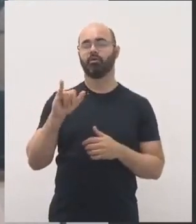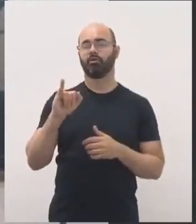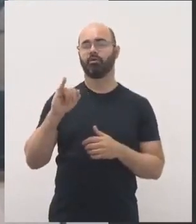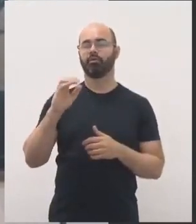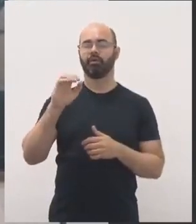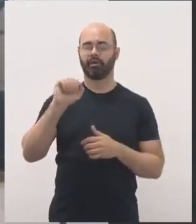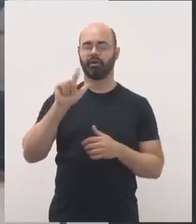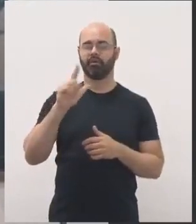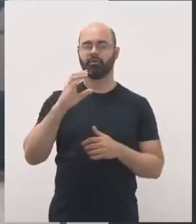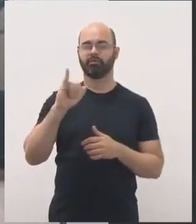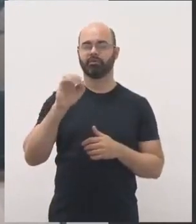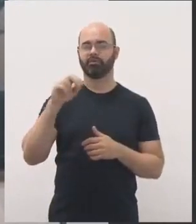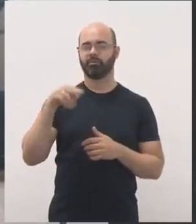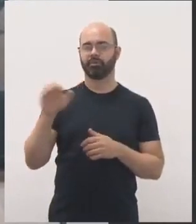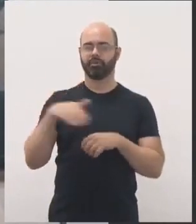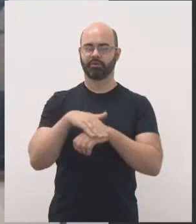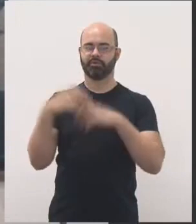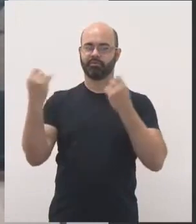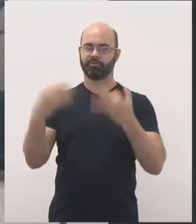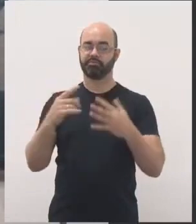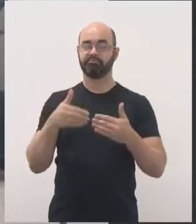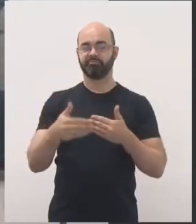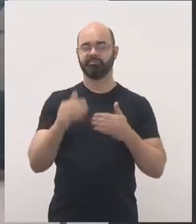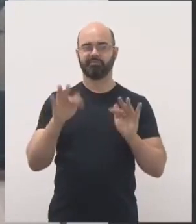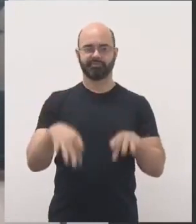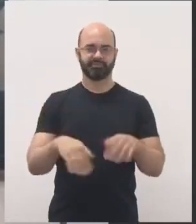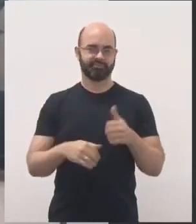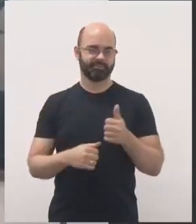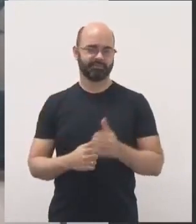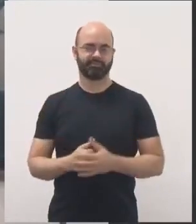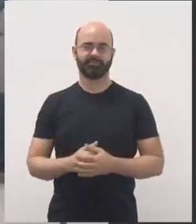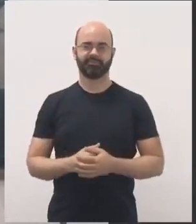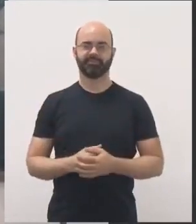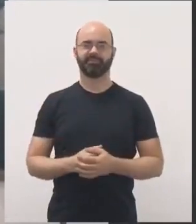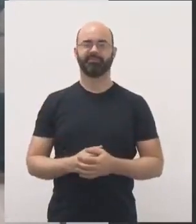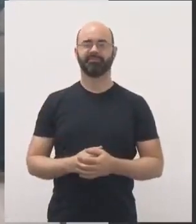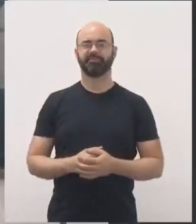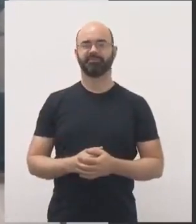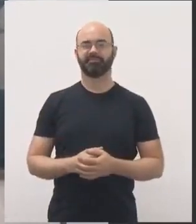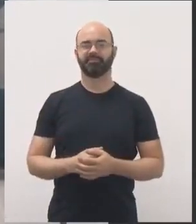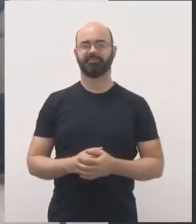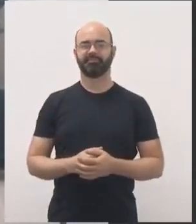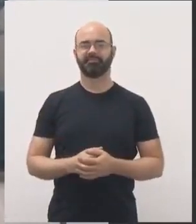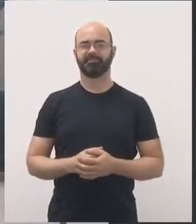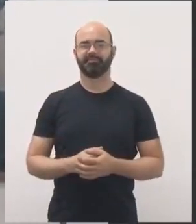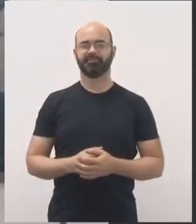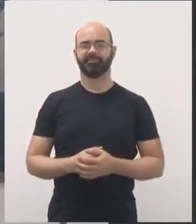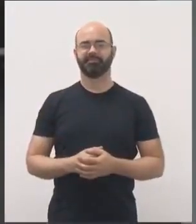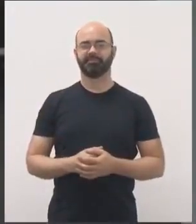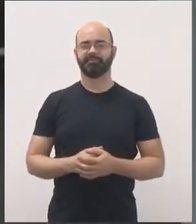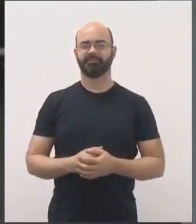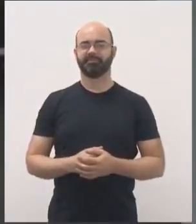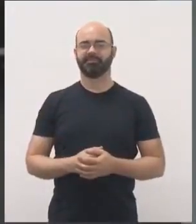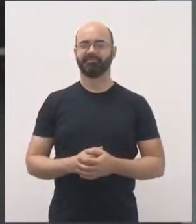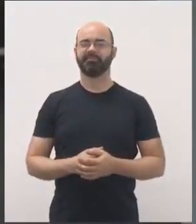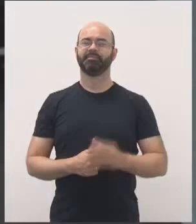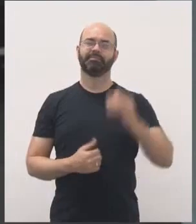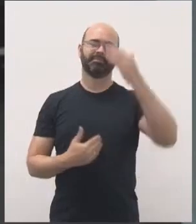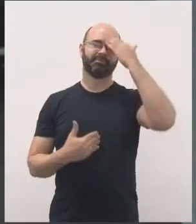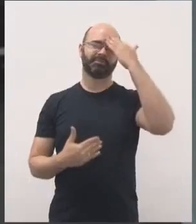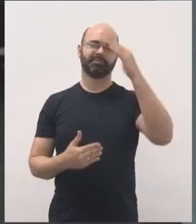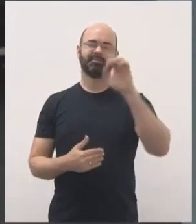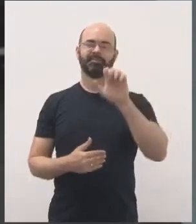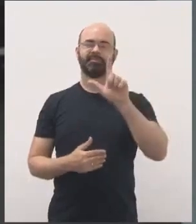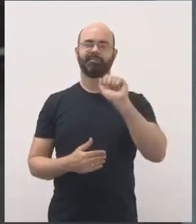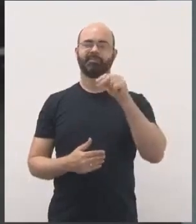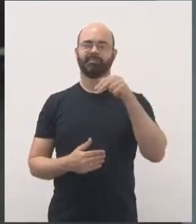dia, e aí a gente já parte para o encerramento, tá bom? Passo a palavra. Bom, obrigado, Ilana. Eu